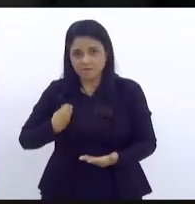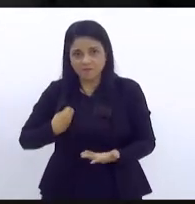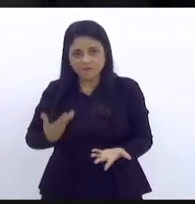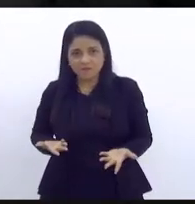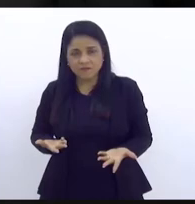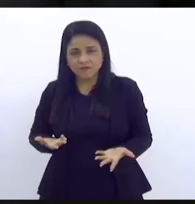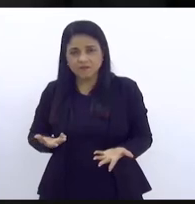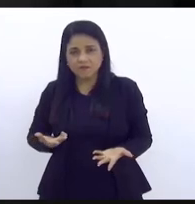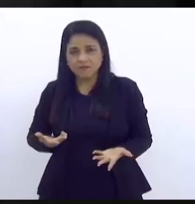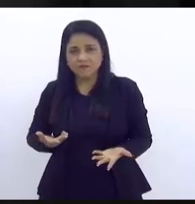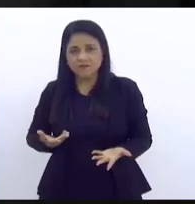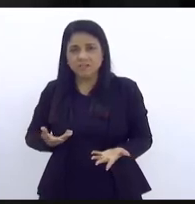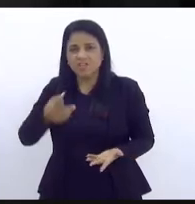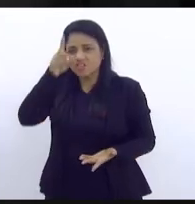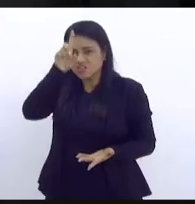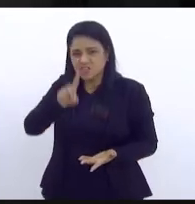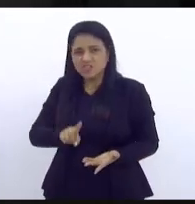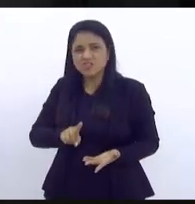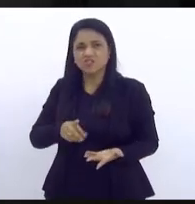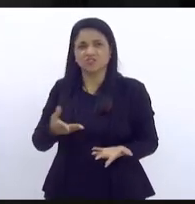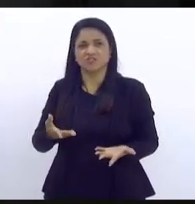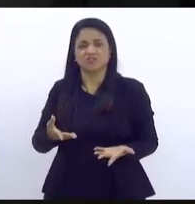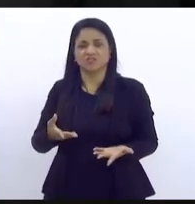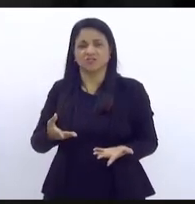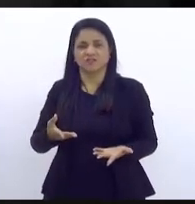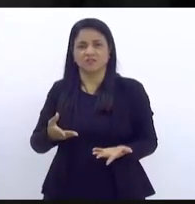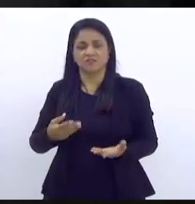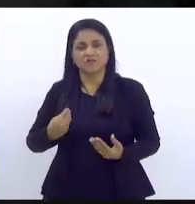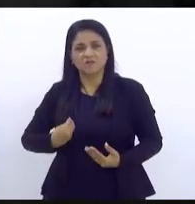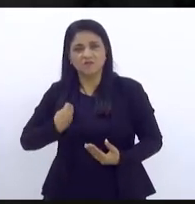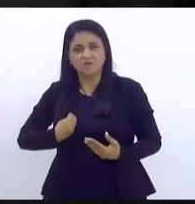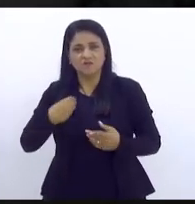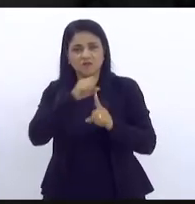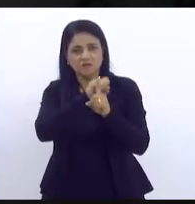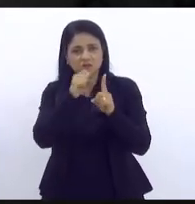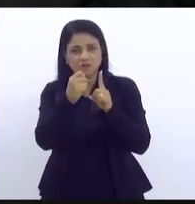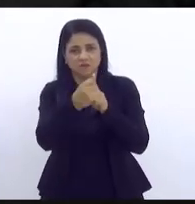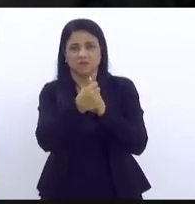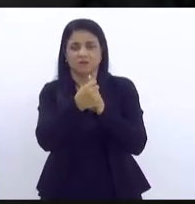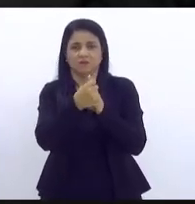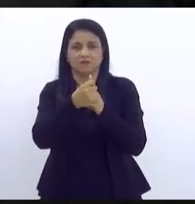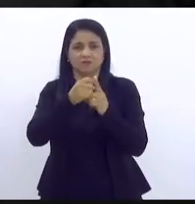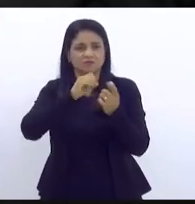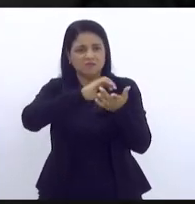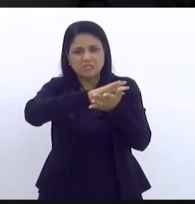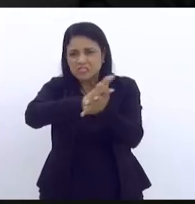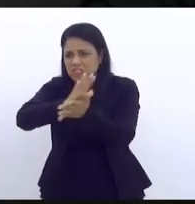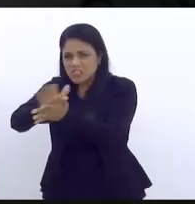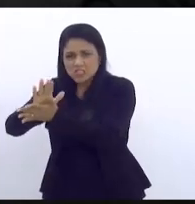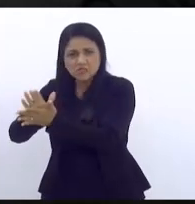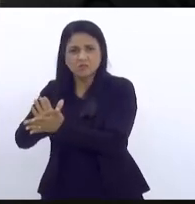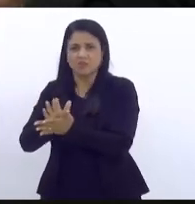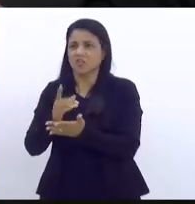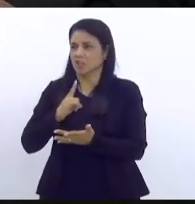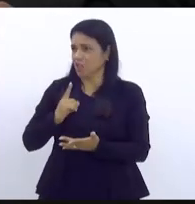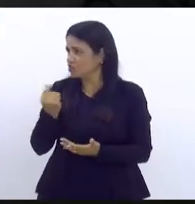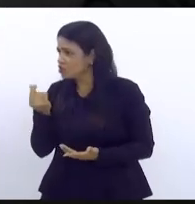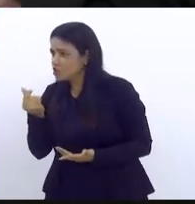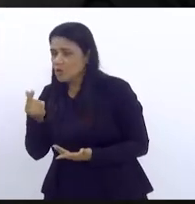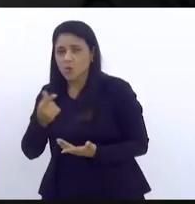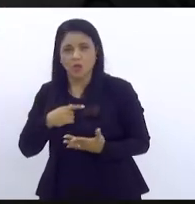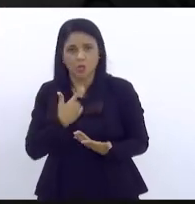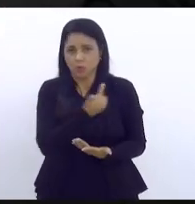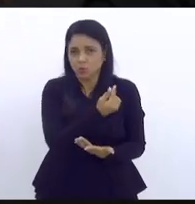esse mínimo a dignidade pra gente tentar viver em sociedade e não fazer uma discriminação de quem vai viver quem tem dinheiro quem vai morrer Quem não tem